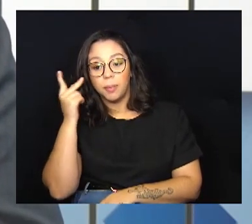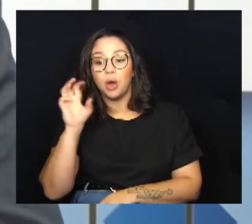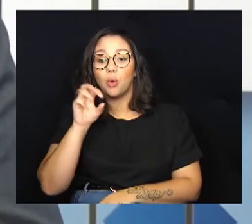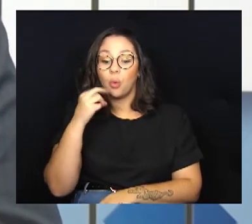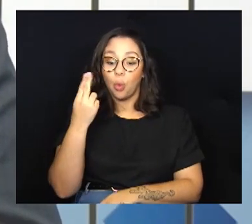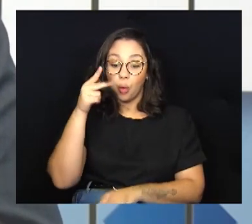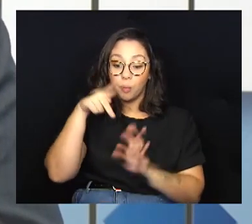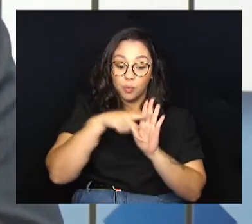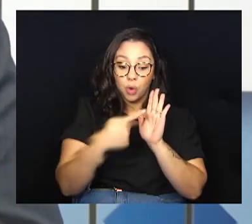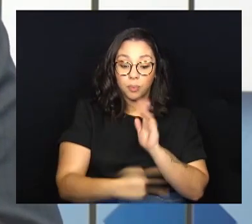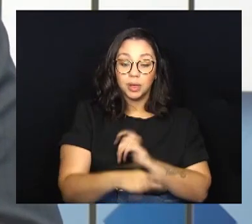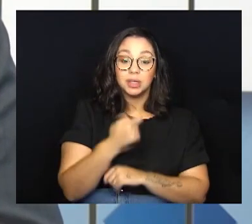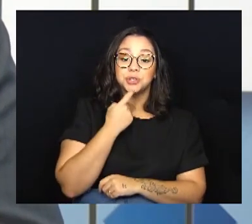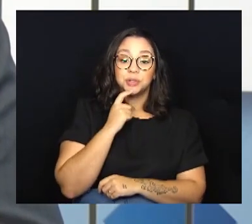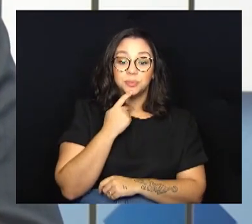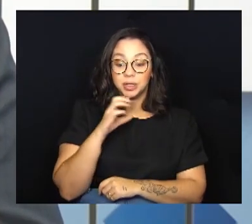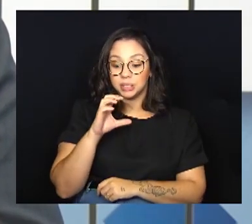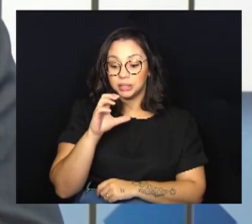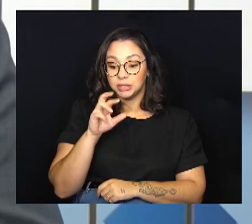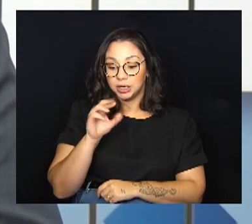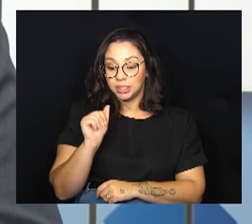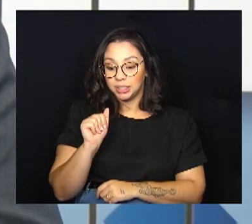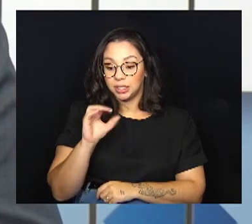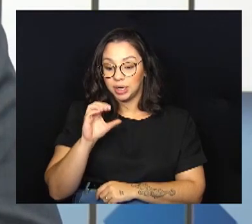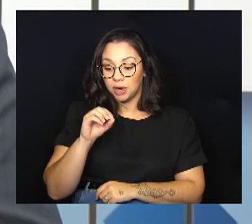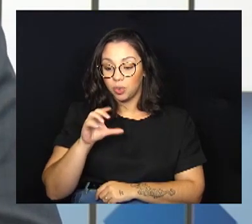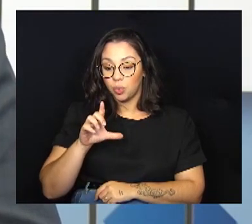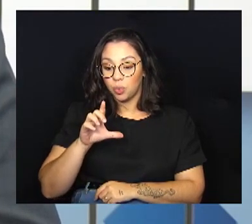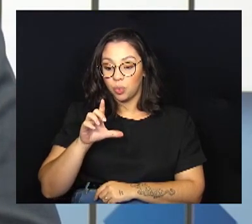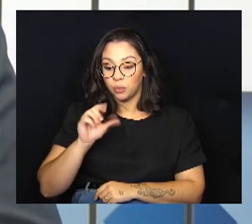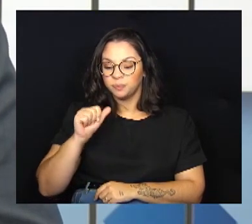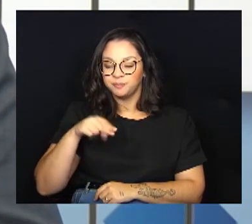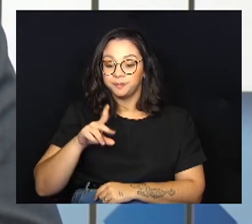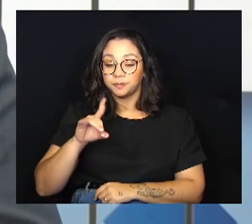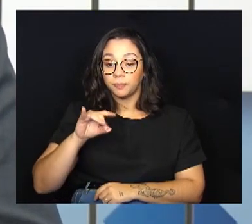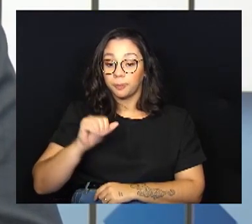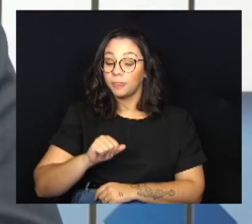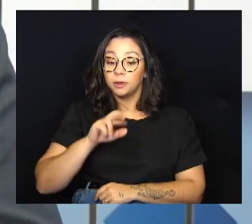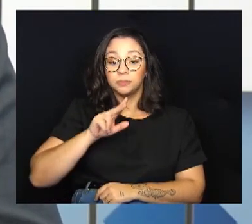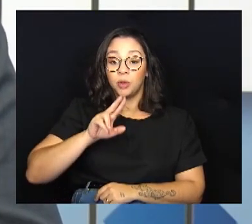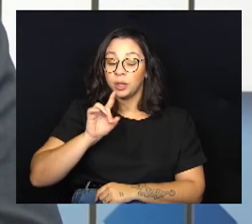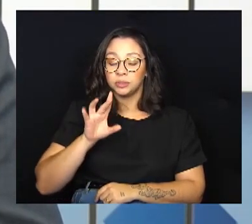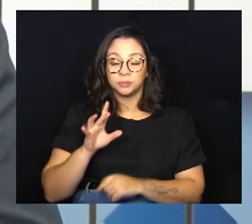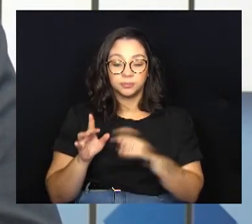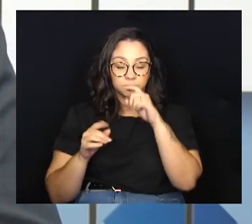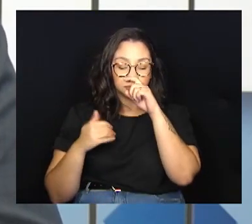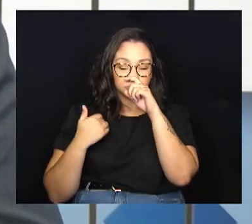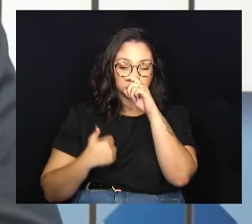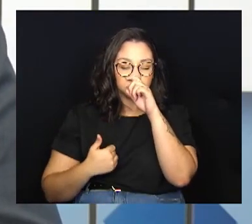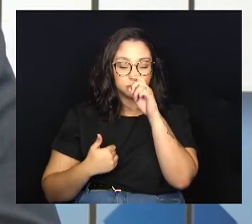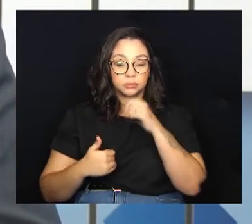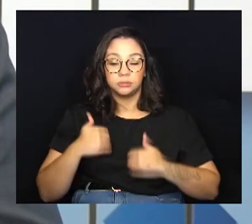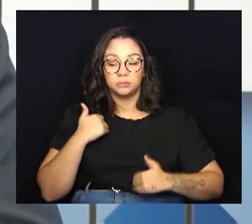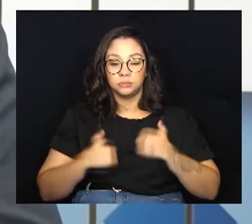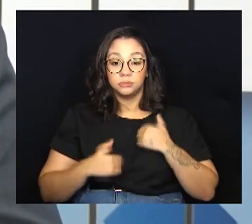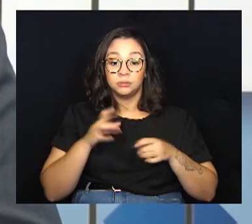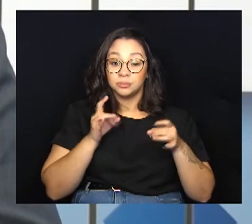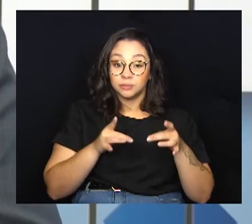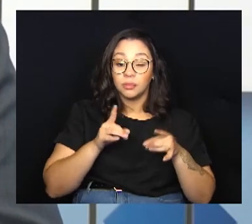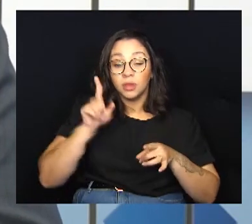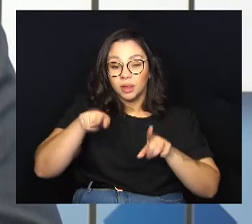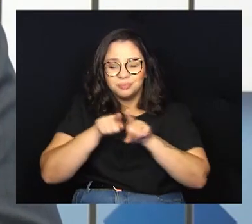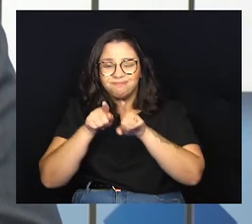palavra correta, um tratamento mais específico no que diz as drogas, né?